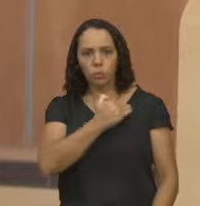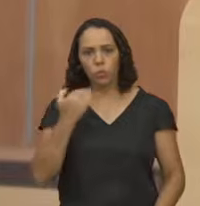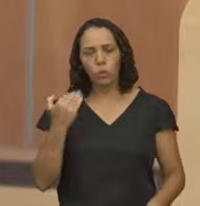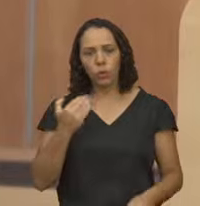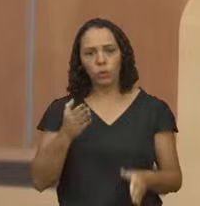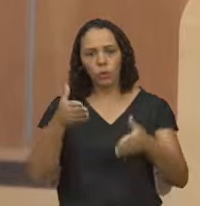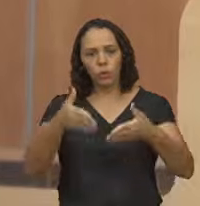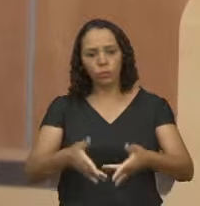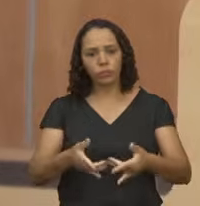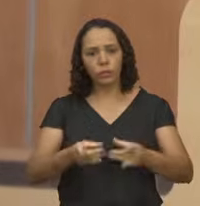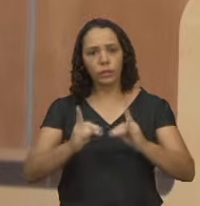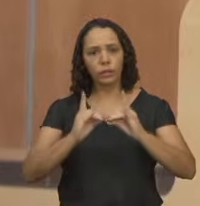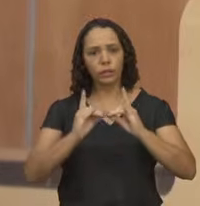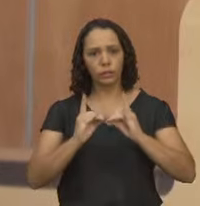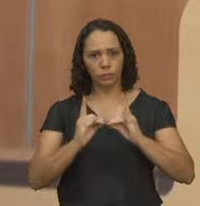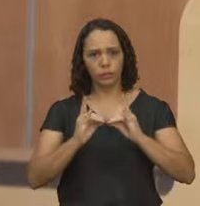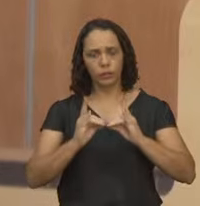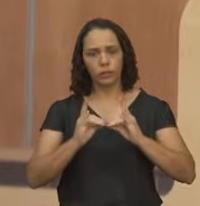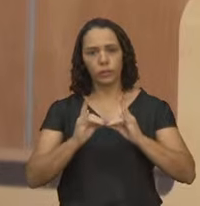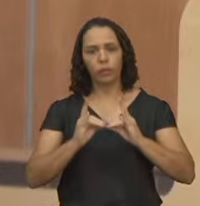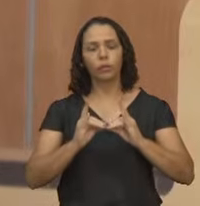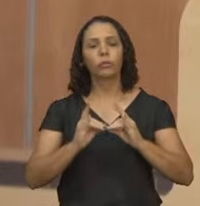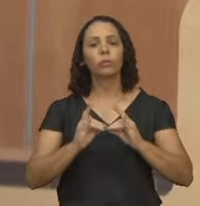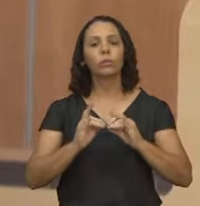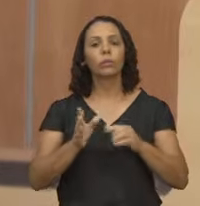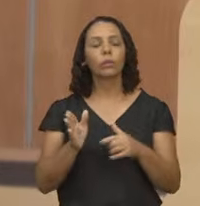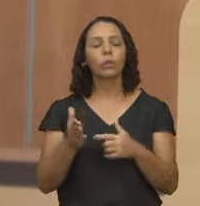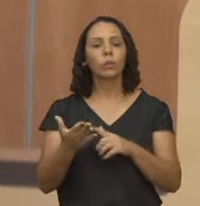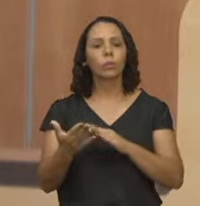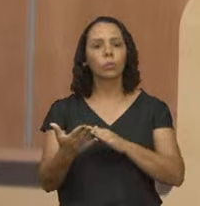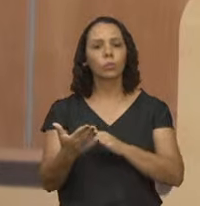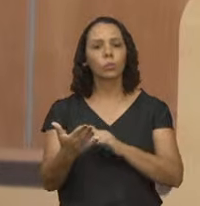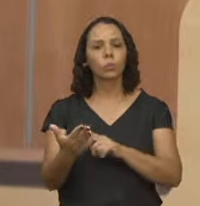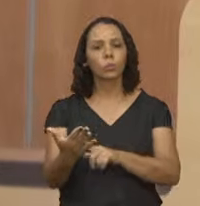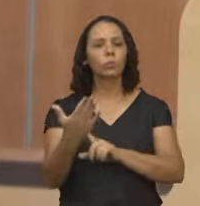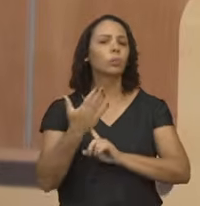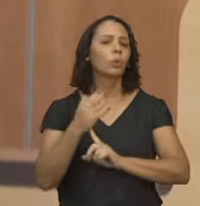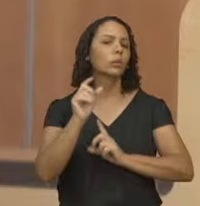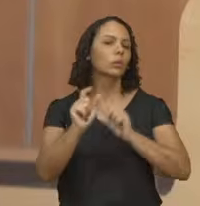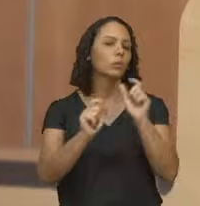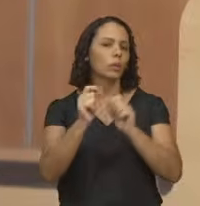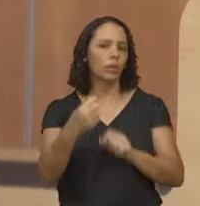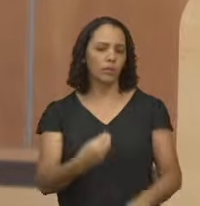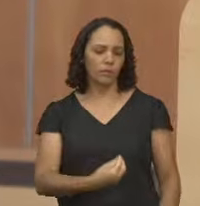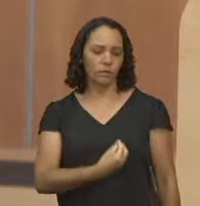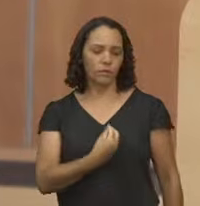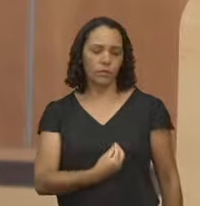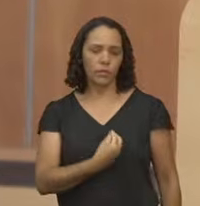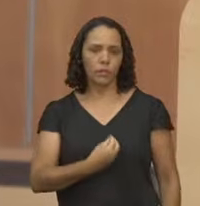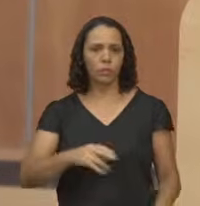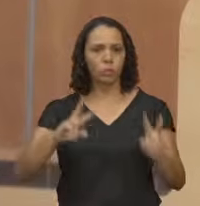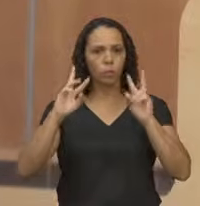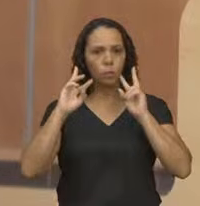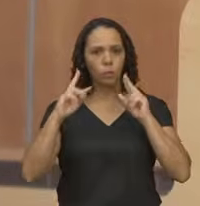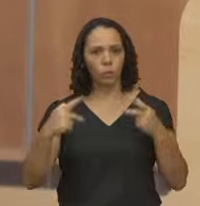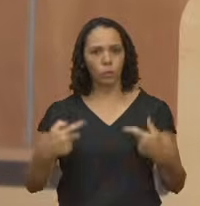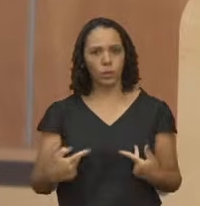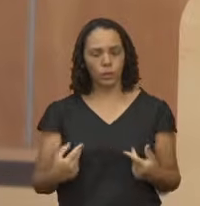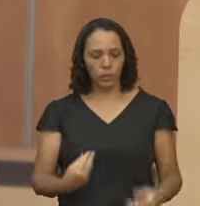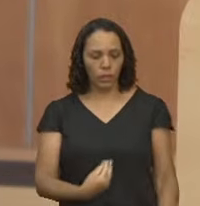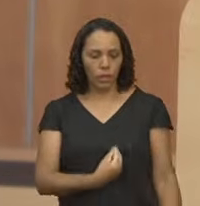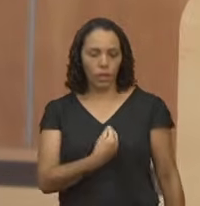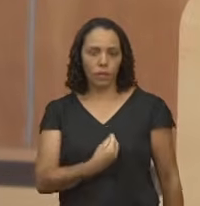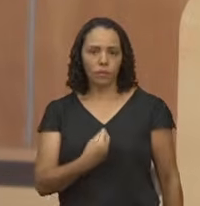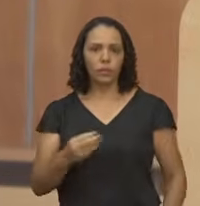primeiramente, a nossa reflexão em cima da questão da pessoa, da vida humana. Lembrando que a vida tem várias fases,